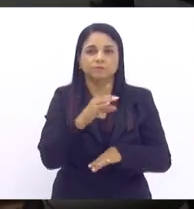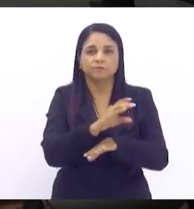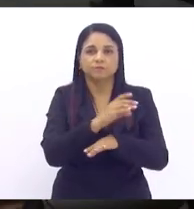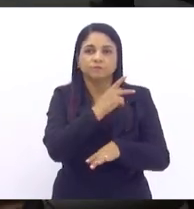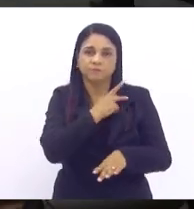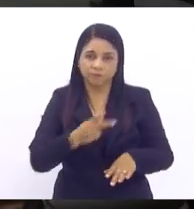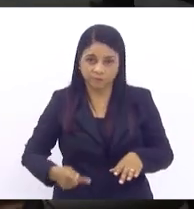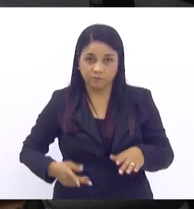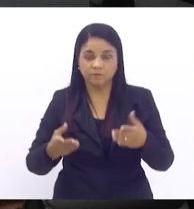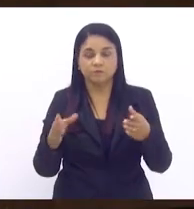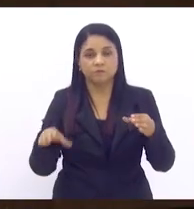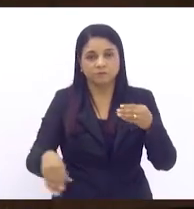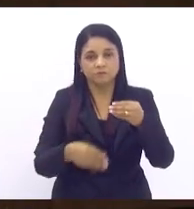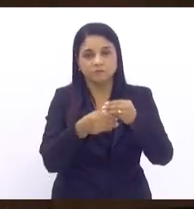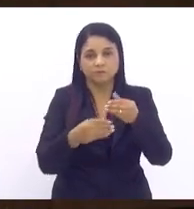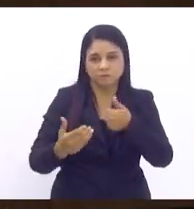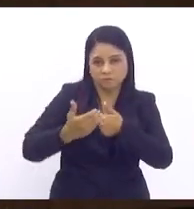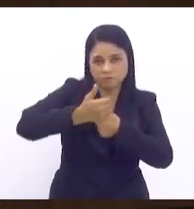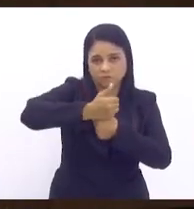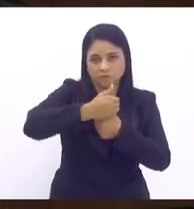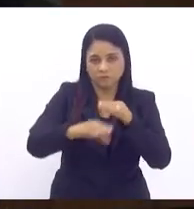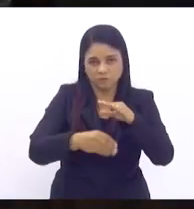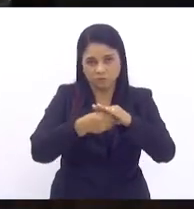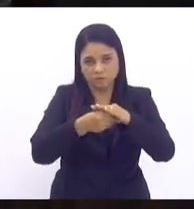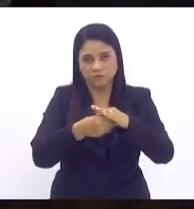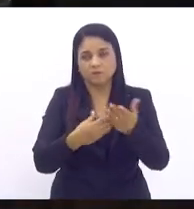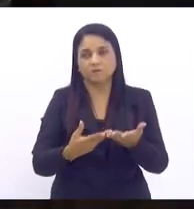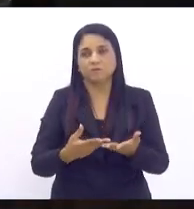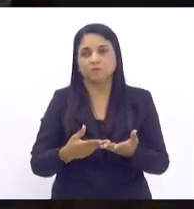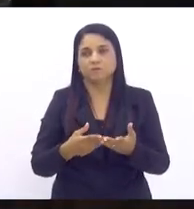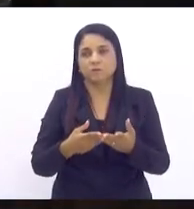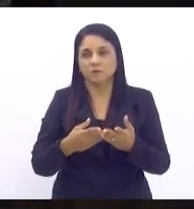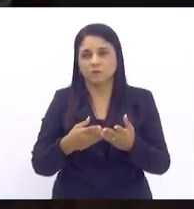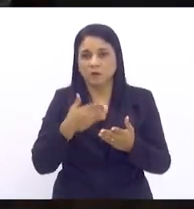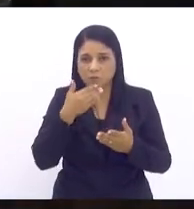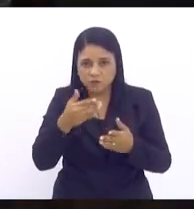com emendas, concluindo por substitutivo. Pedindo forma final?